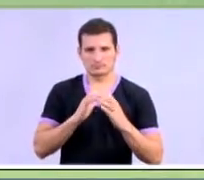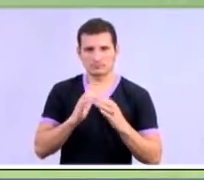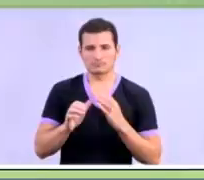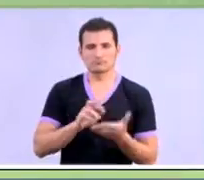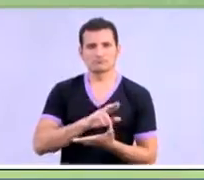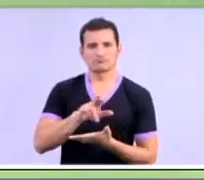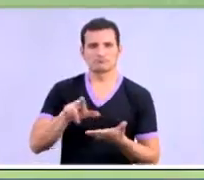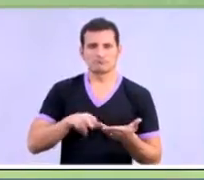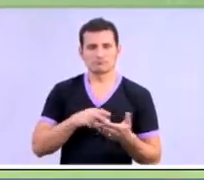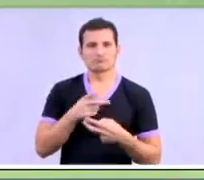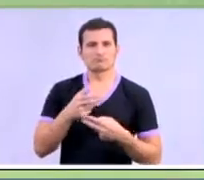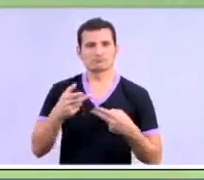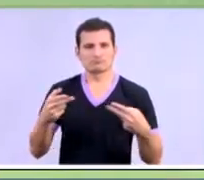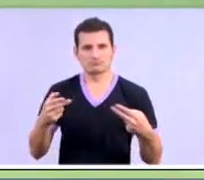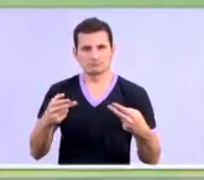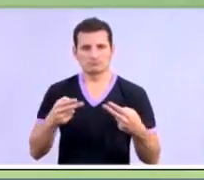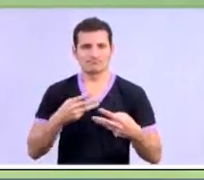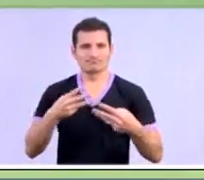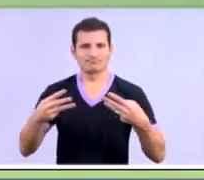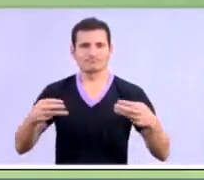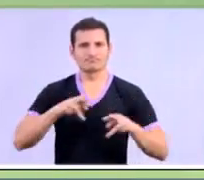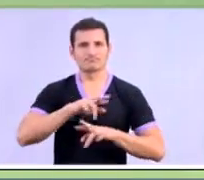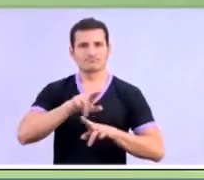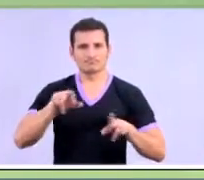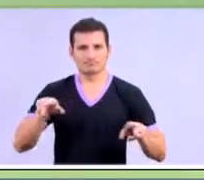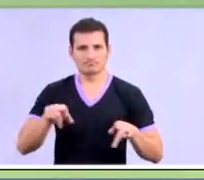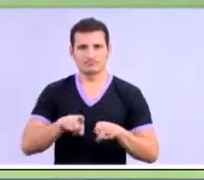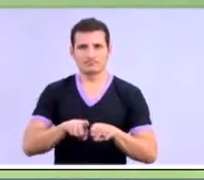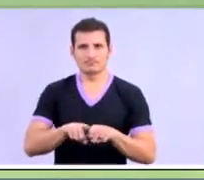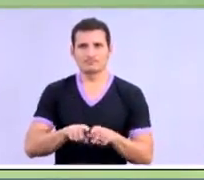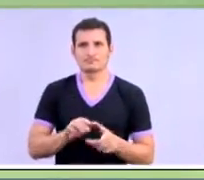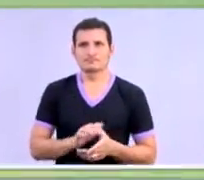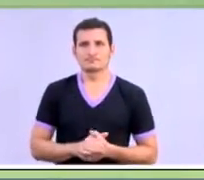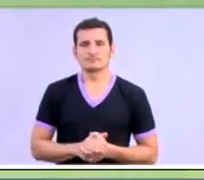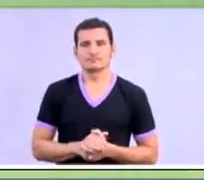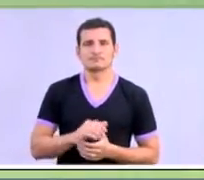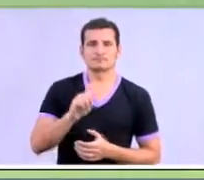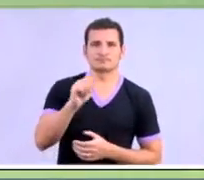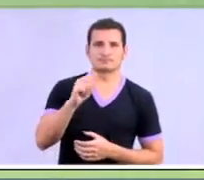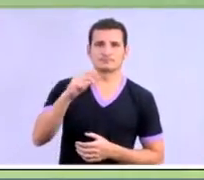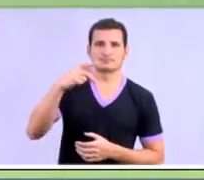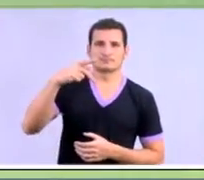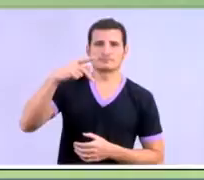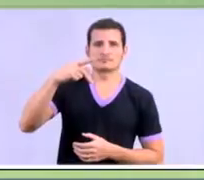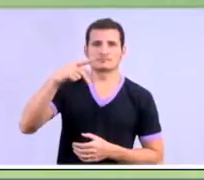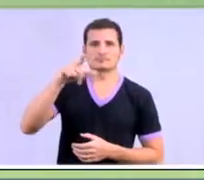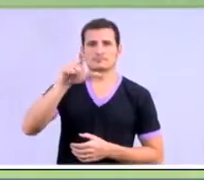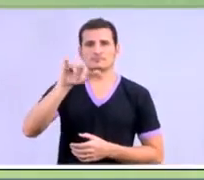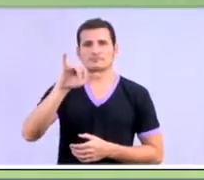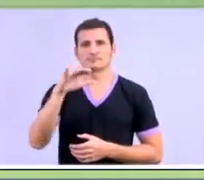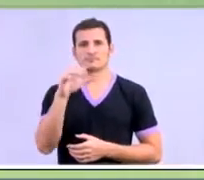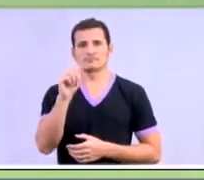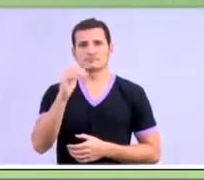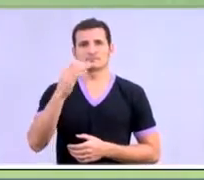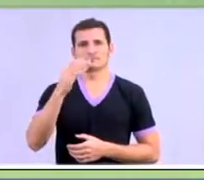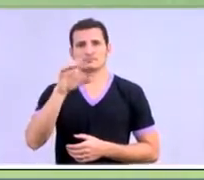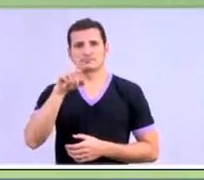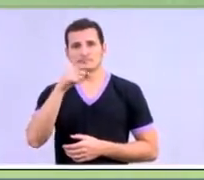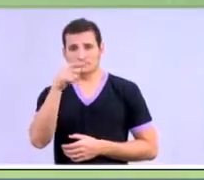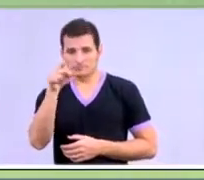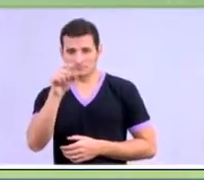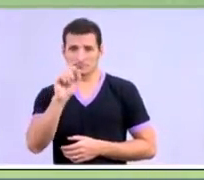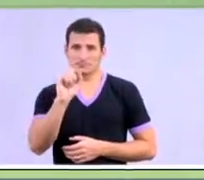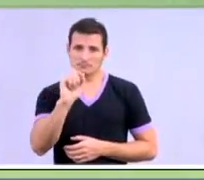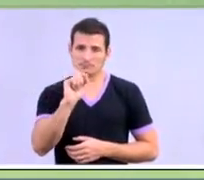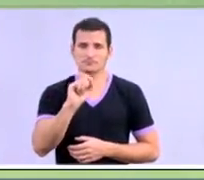diversos dispositivos e redes distintas. E a última camada, ela representa os dados ao usuário